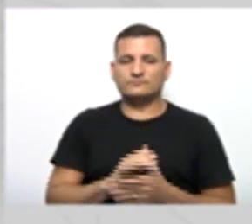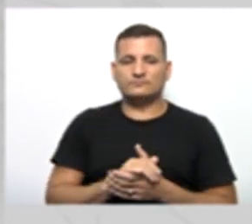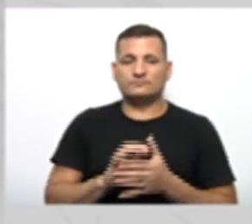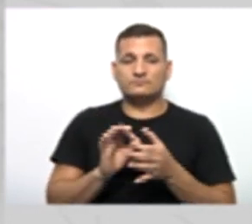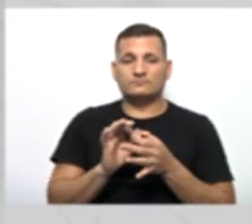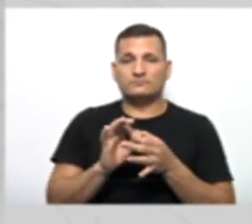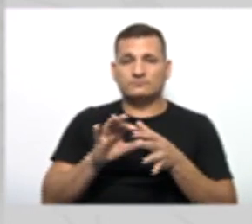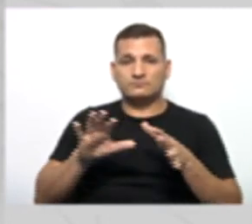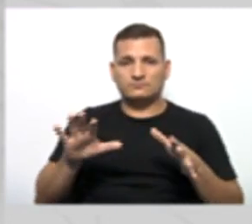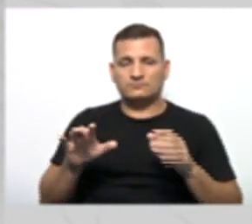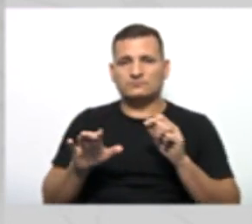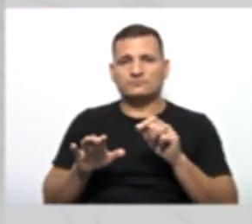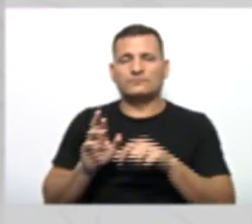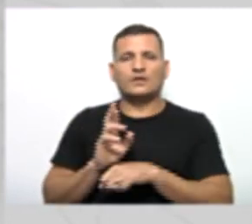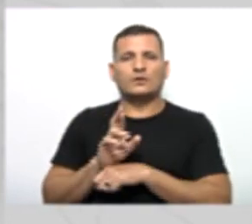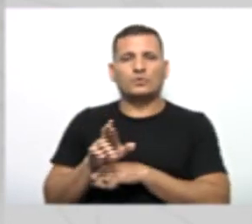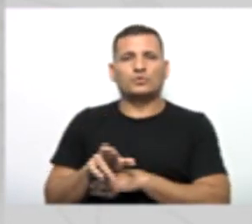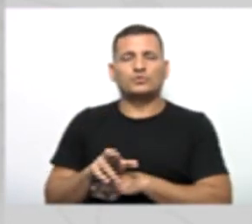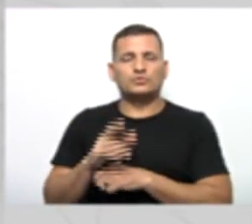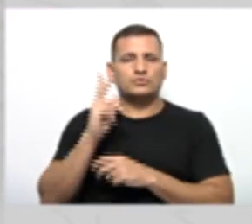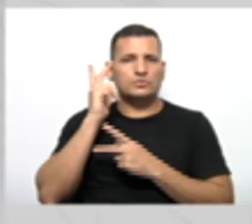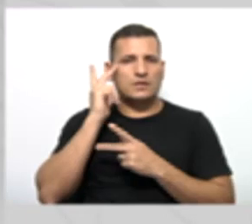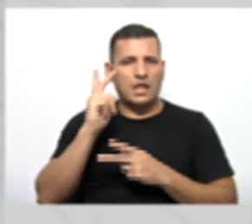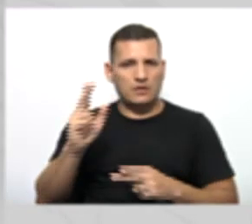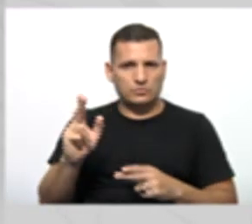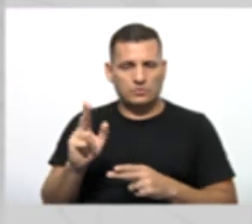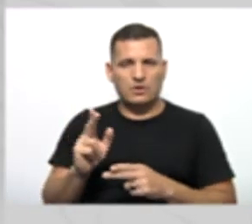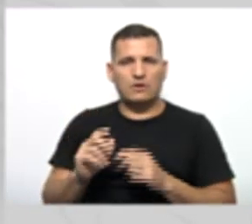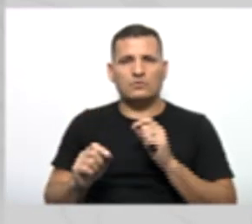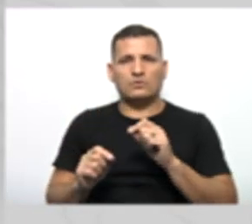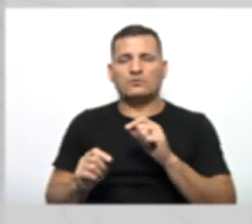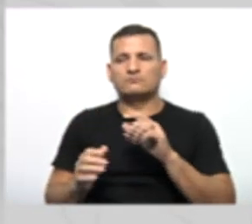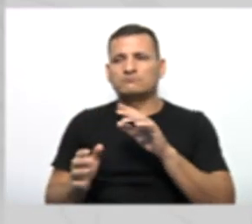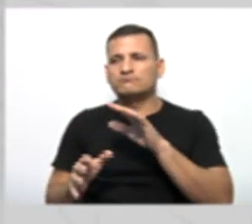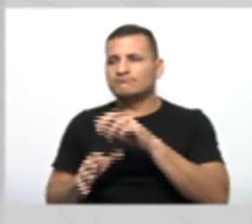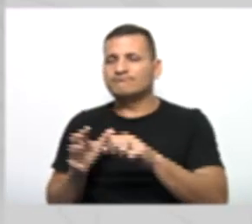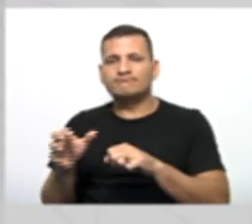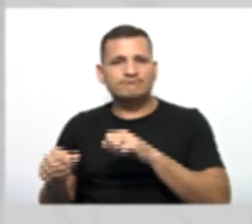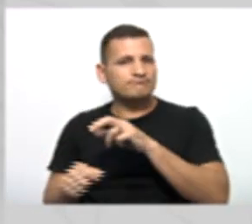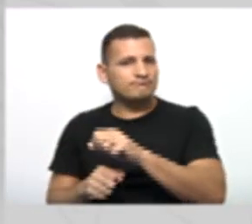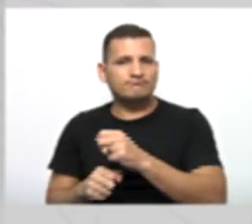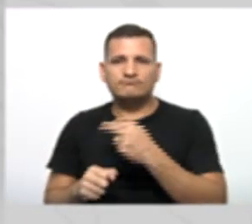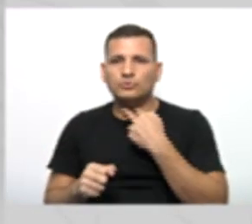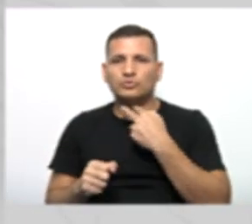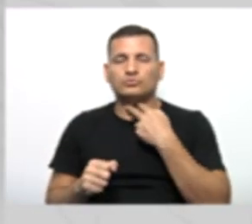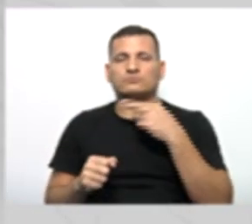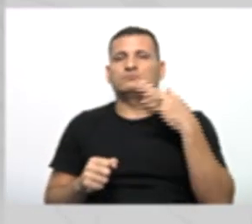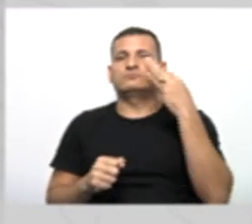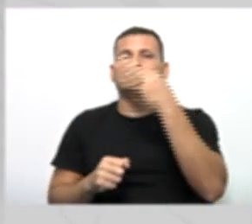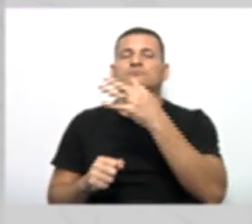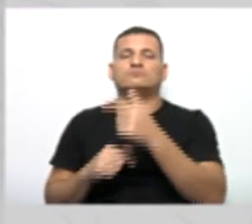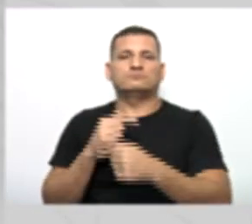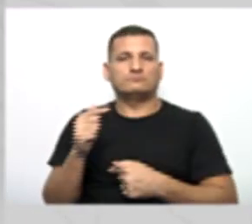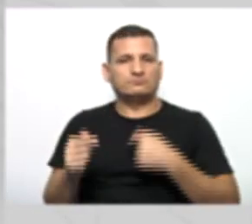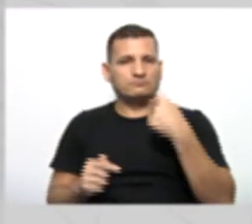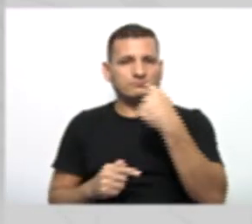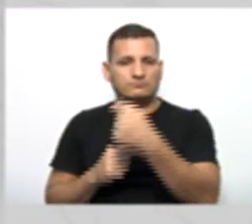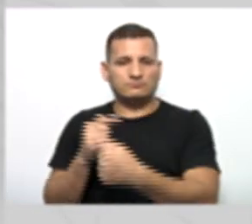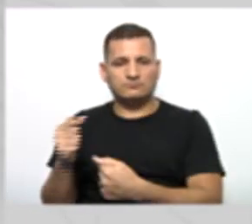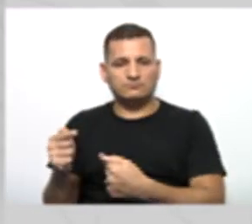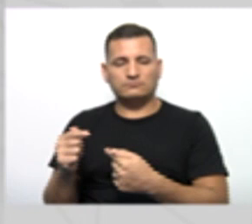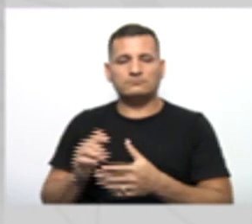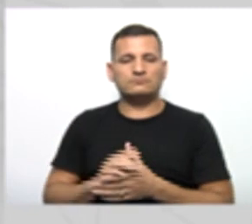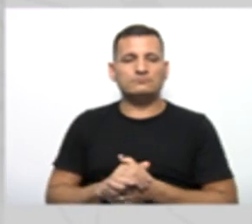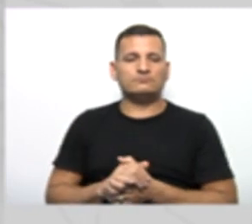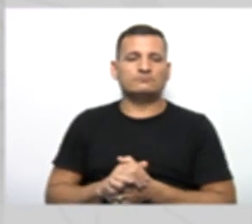os recursos naturais permaneçam intocados para as futuras gerações. Ou